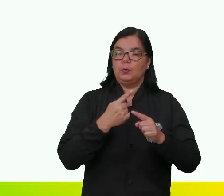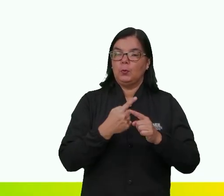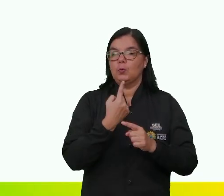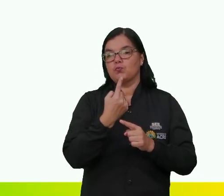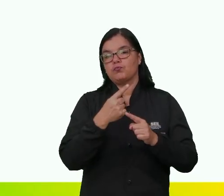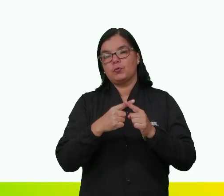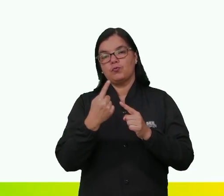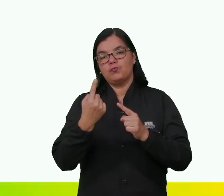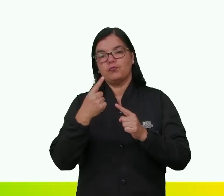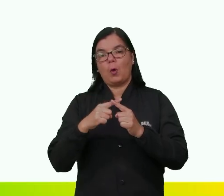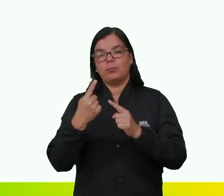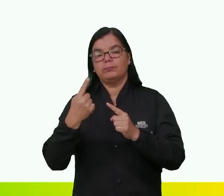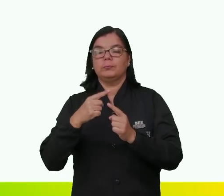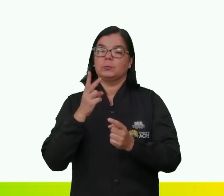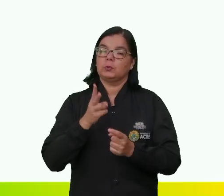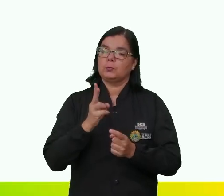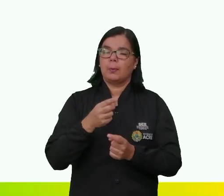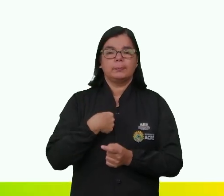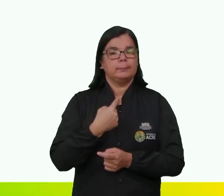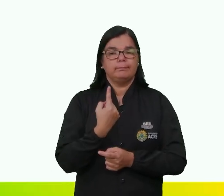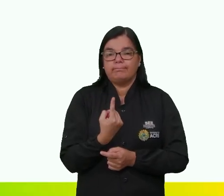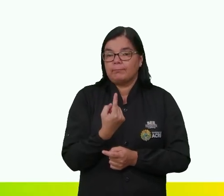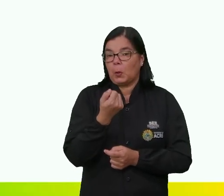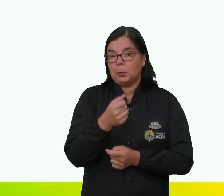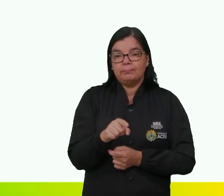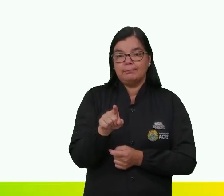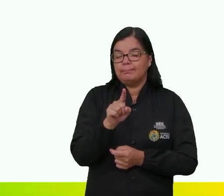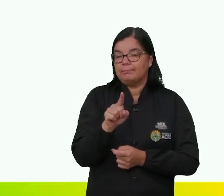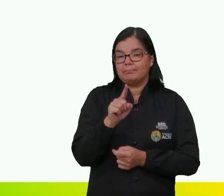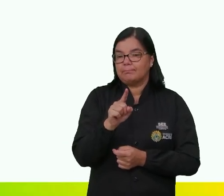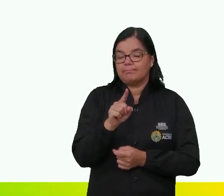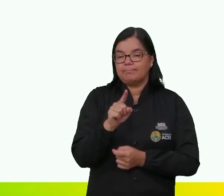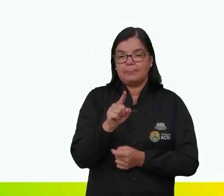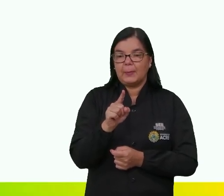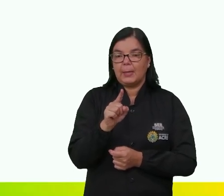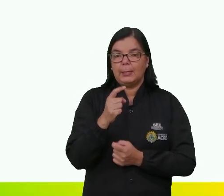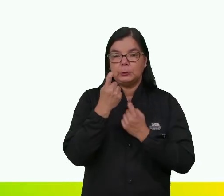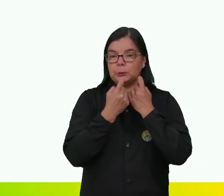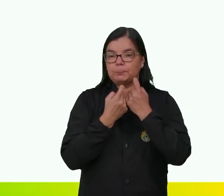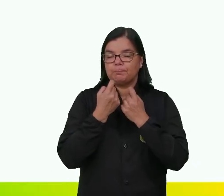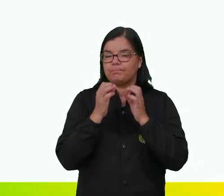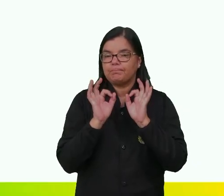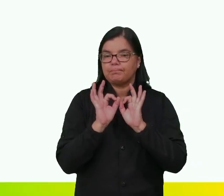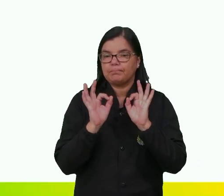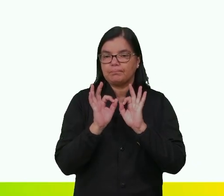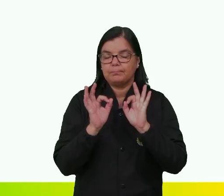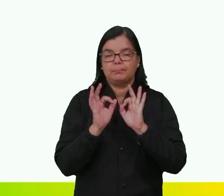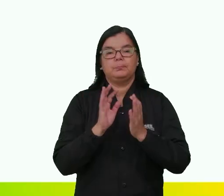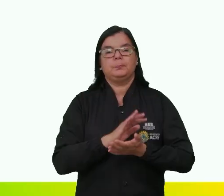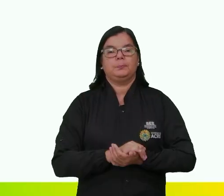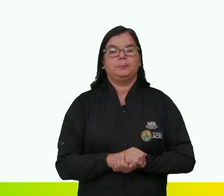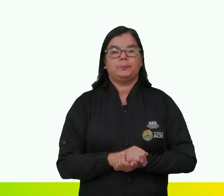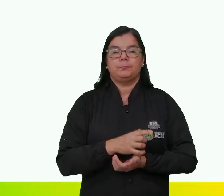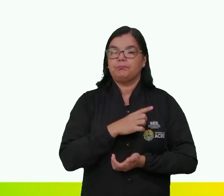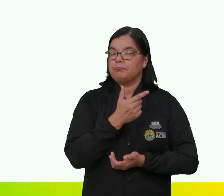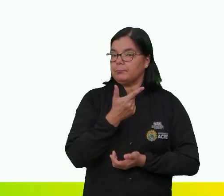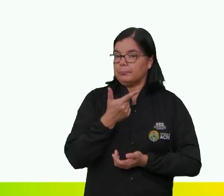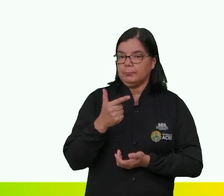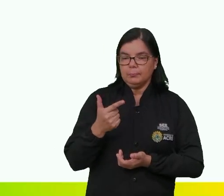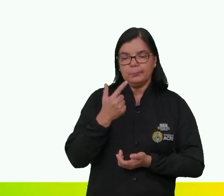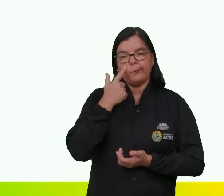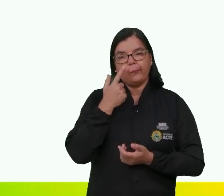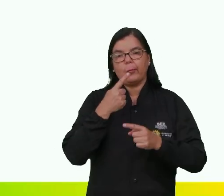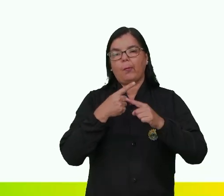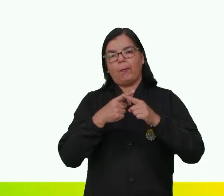é 1 e assim por diante. Então, isso aqui vai dar 1. Então, não nos interessa esse caso, porque não faz sentido nós